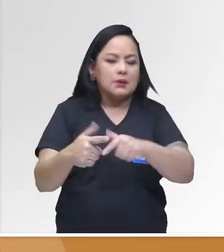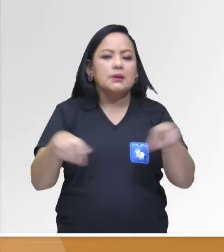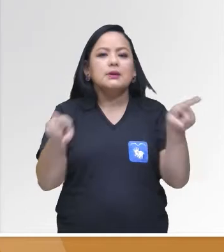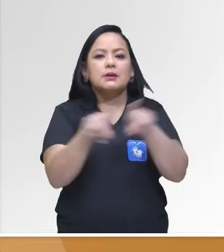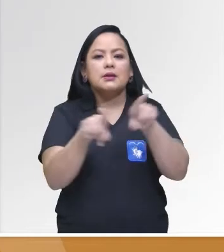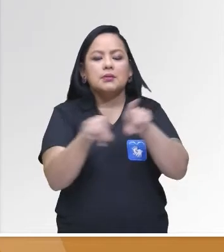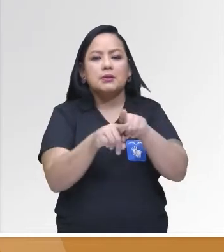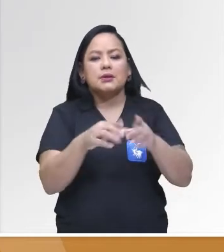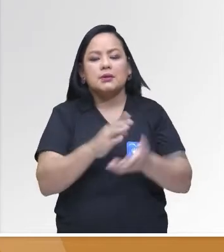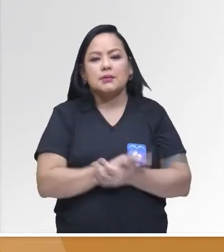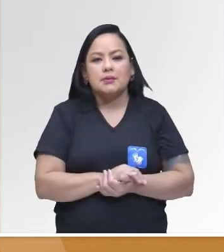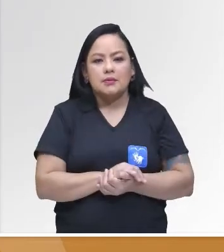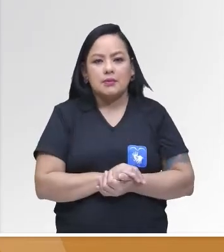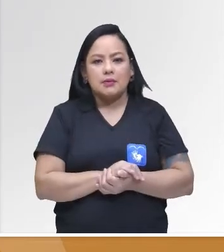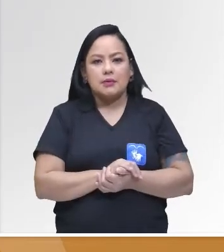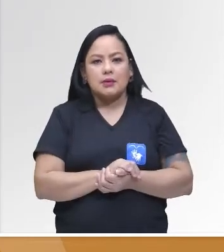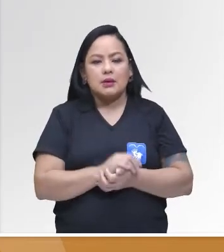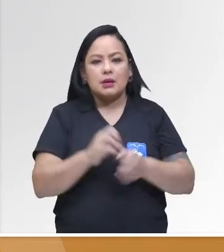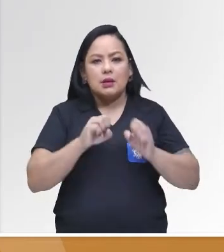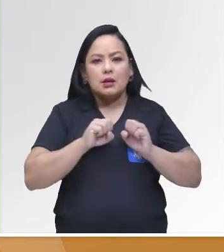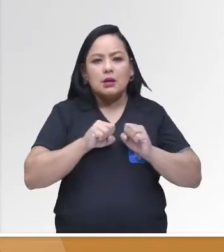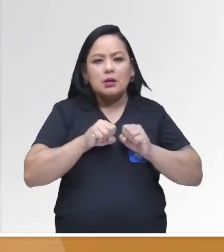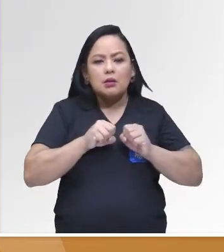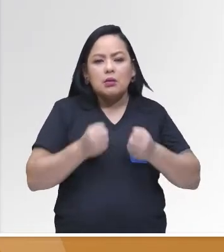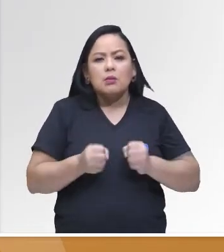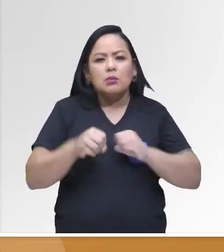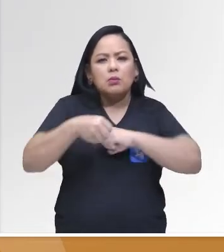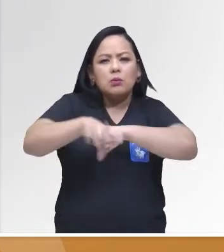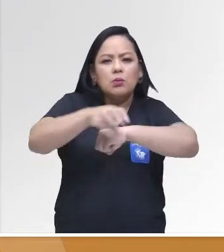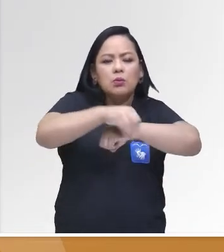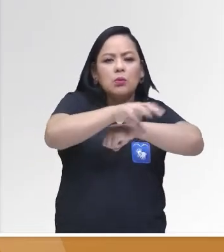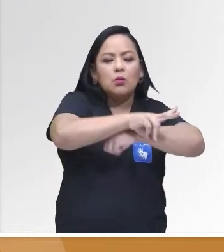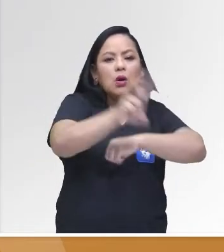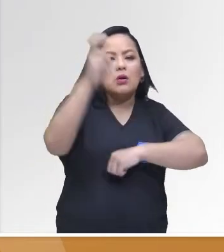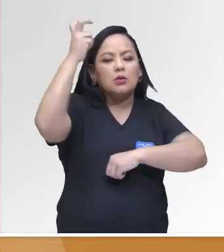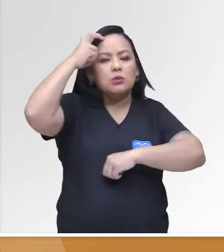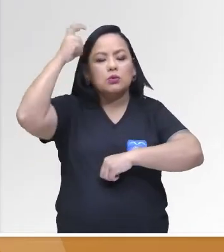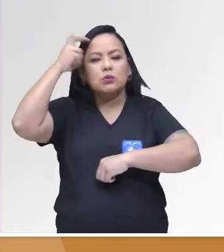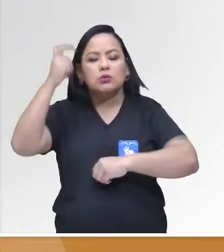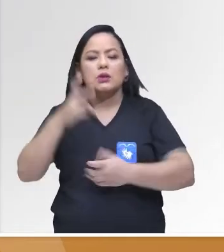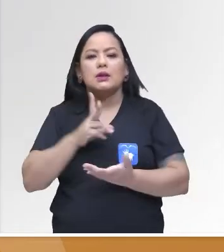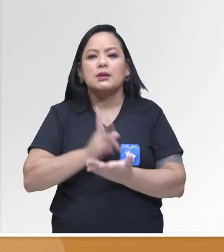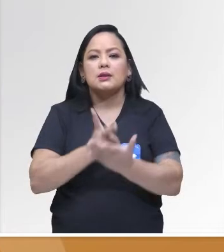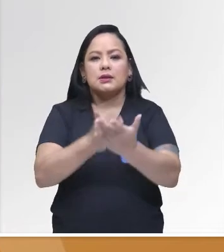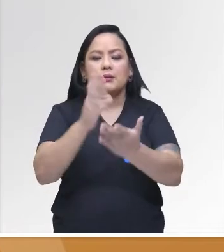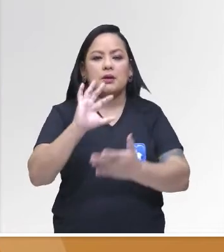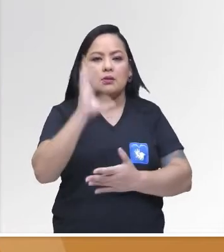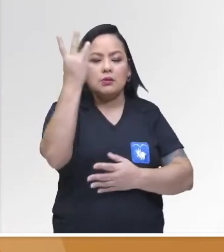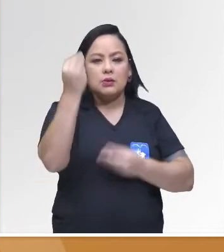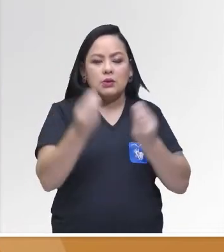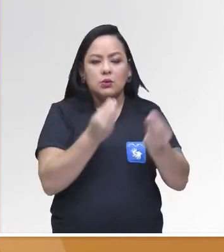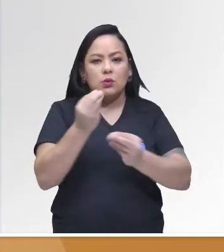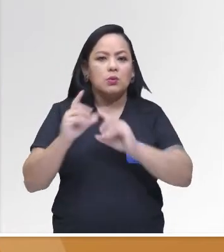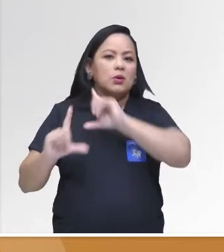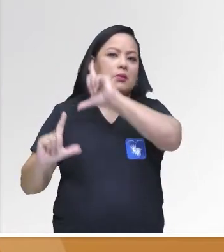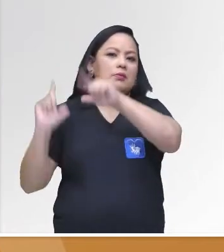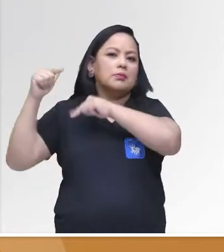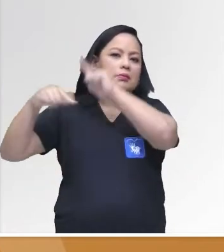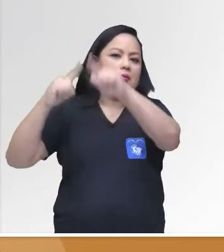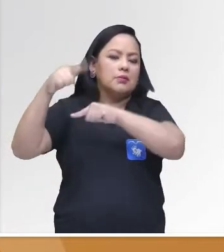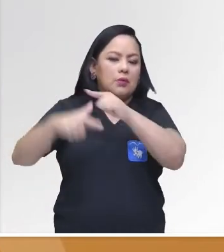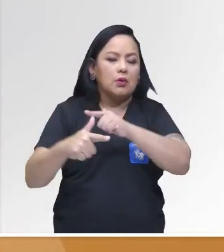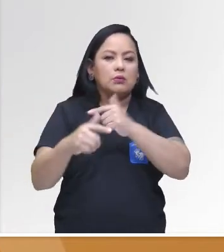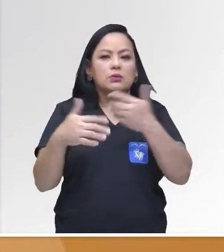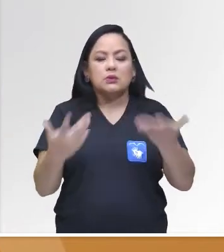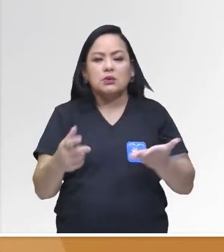Também a transmissão dessa cultura se dá muitas vezes pela tradição. Não está